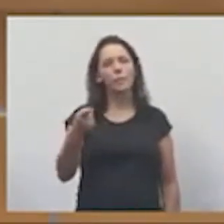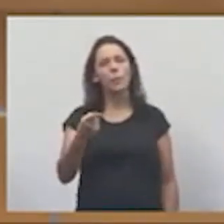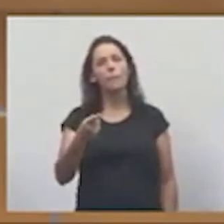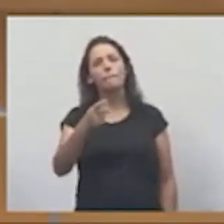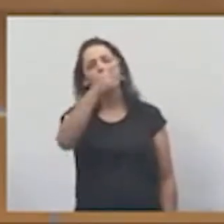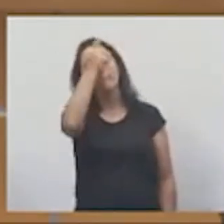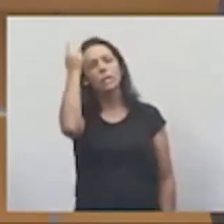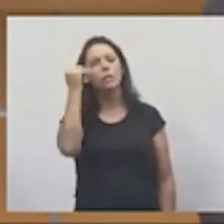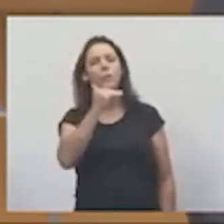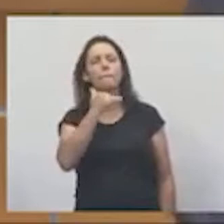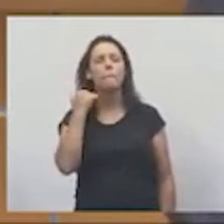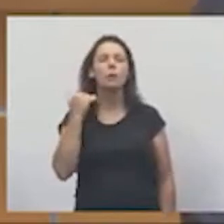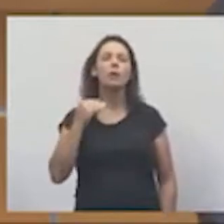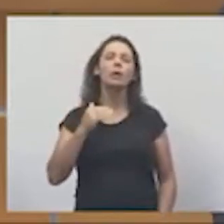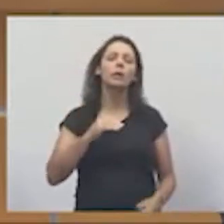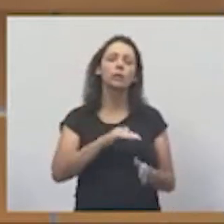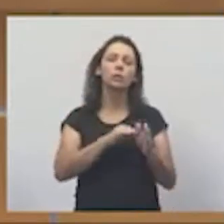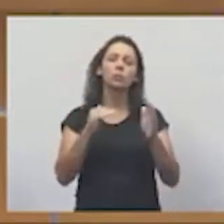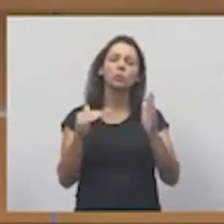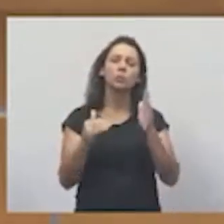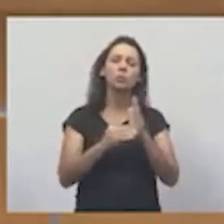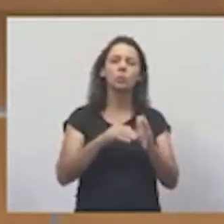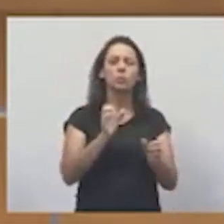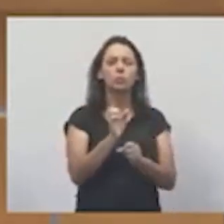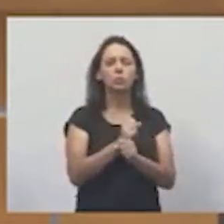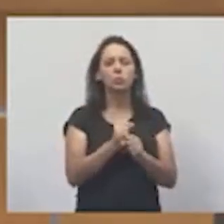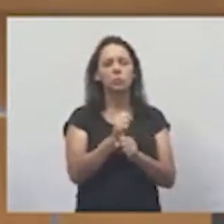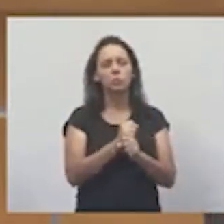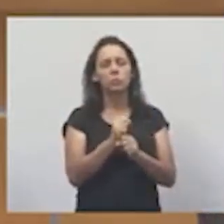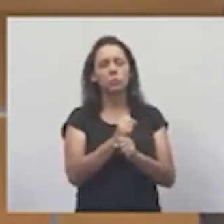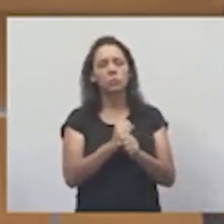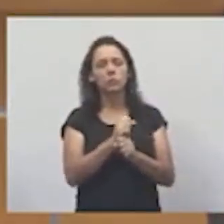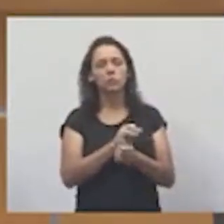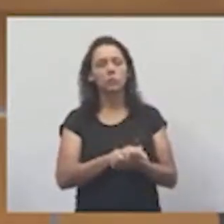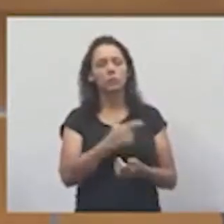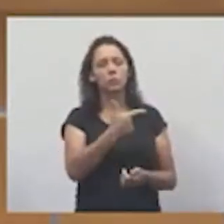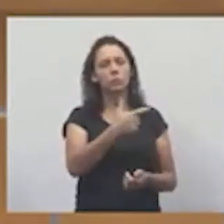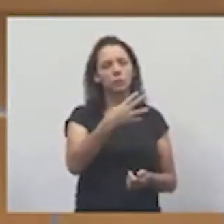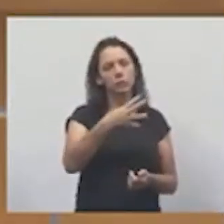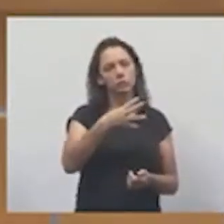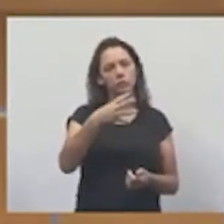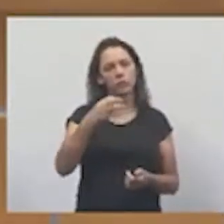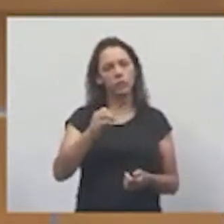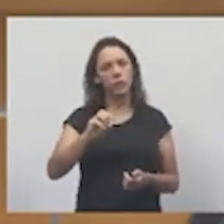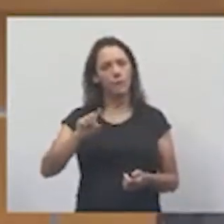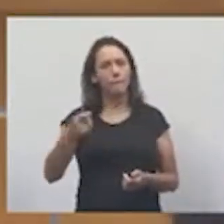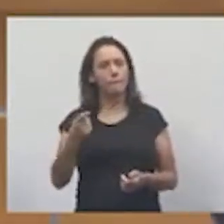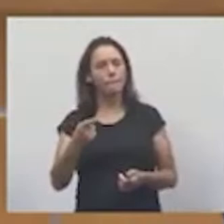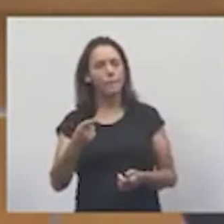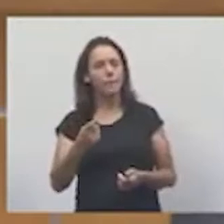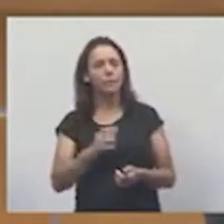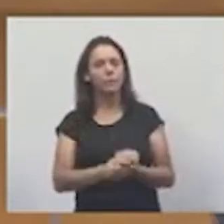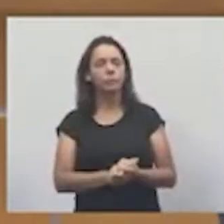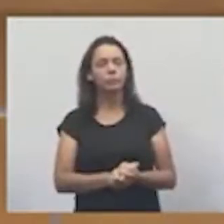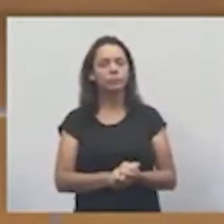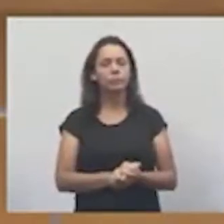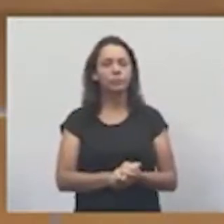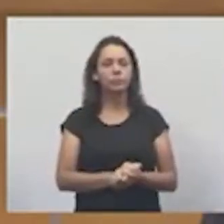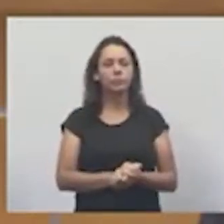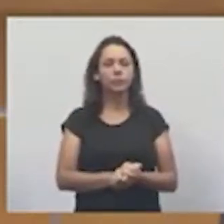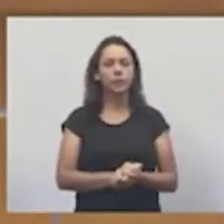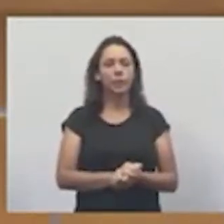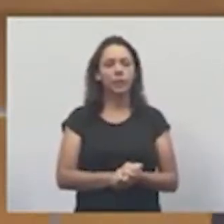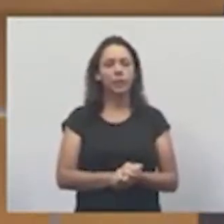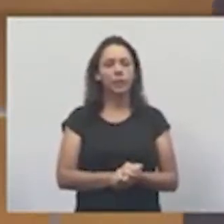anualmente, 240 mil com invalidez permanente e 300 mil com ferimentos leves, sendo que a maioria,